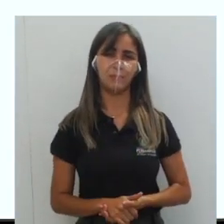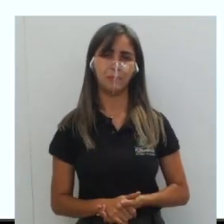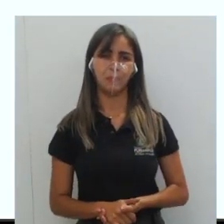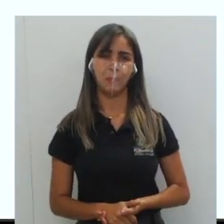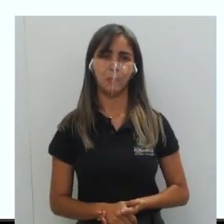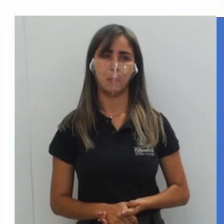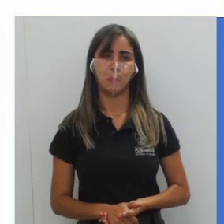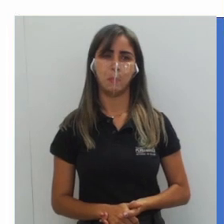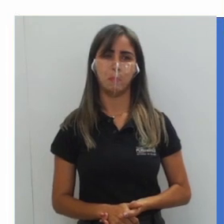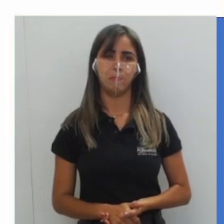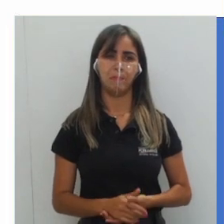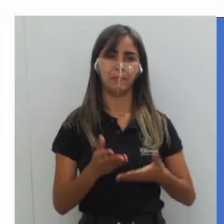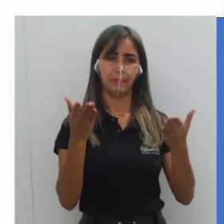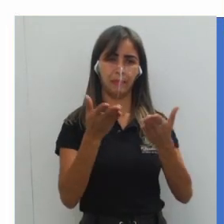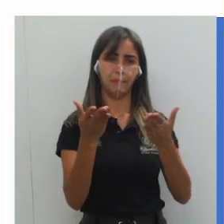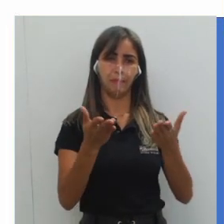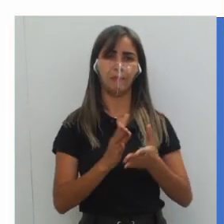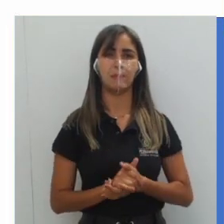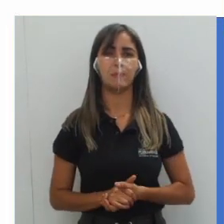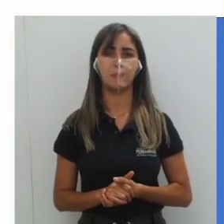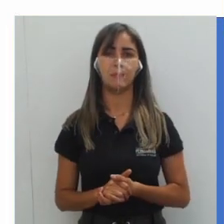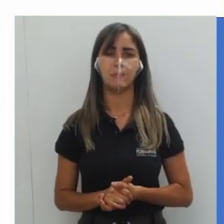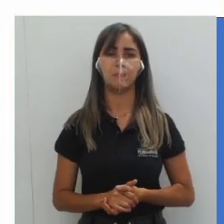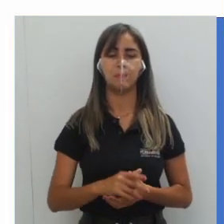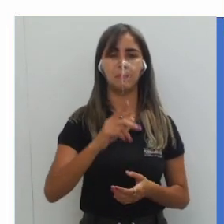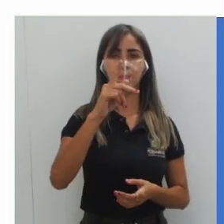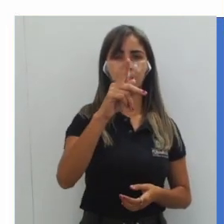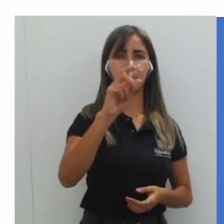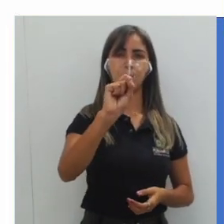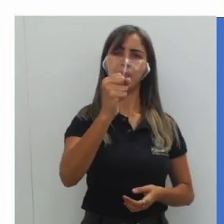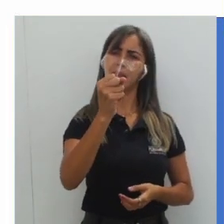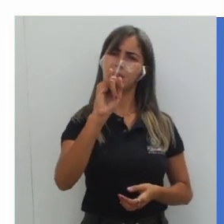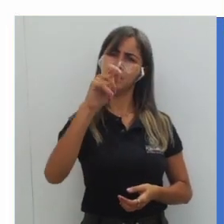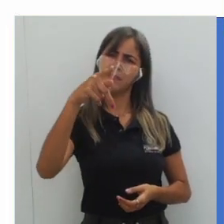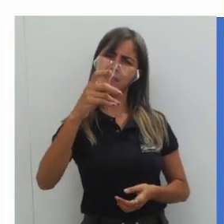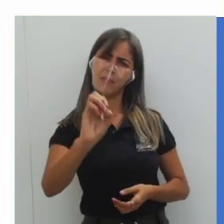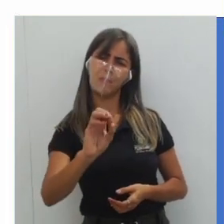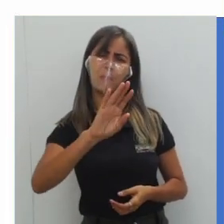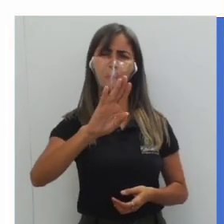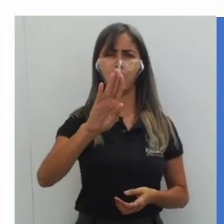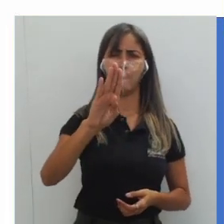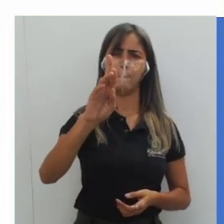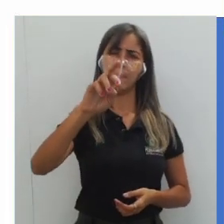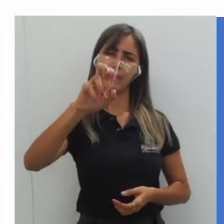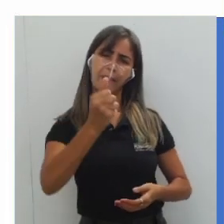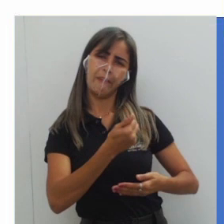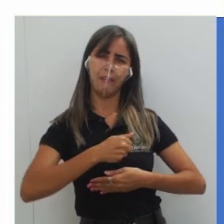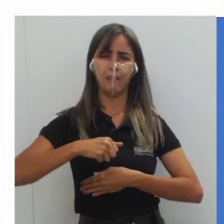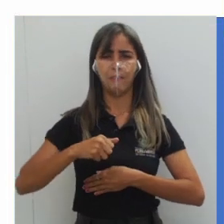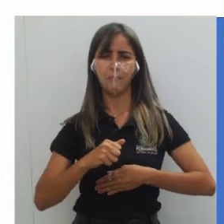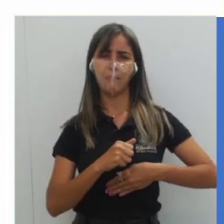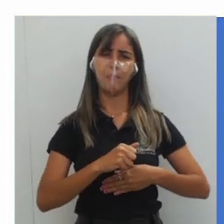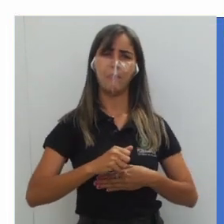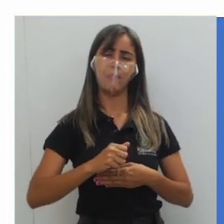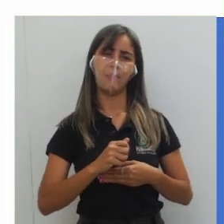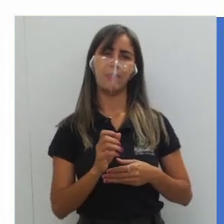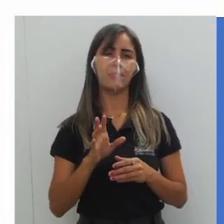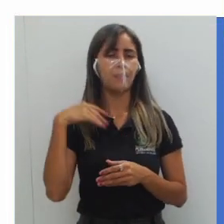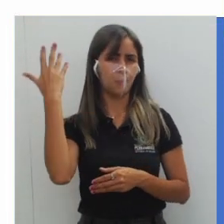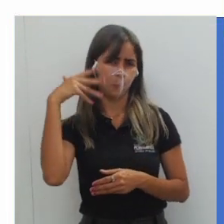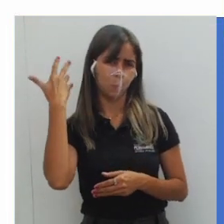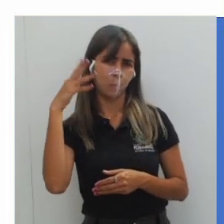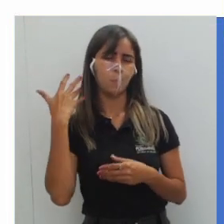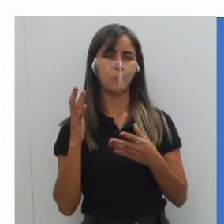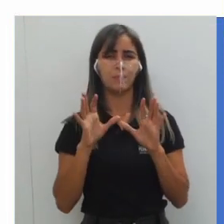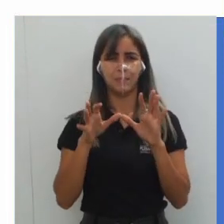de hoje. E agora, entre passinho, brega e forró, entre esse grupo